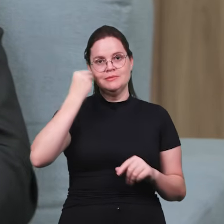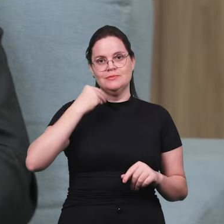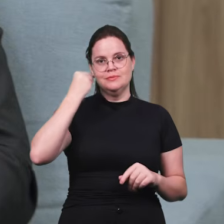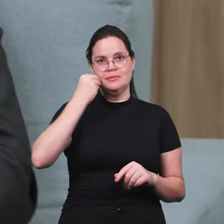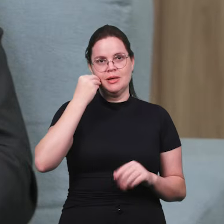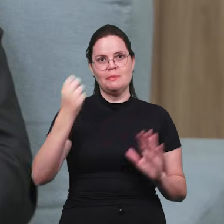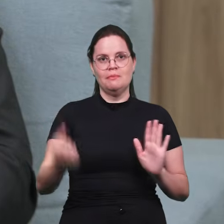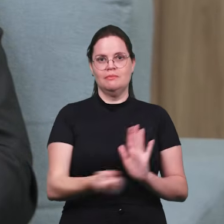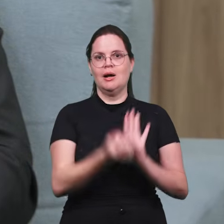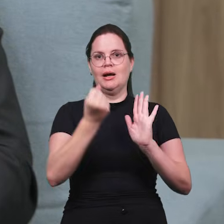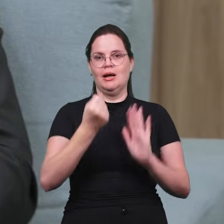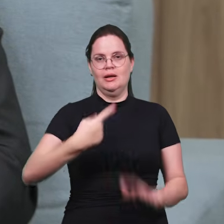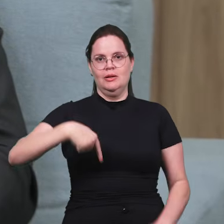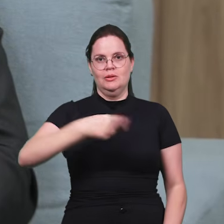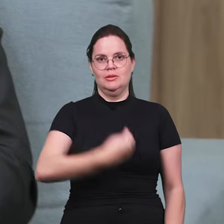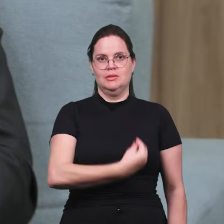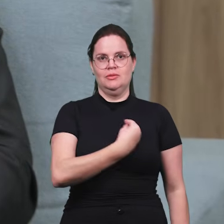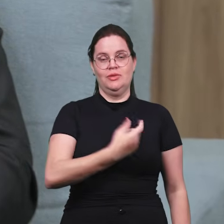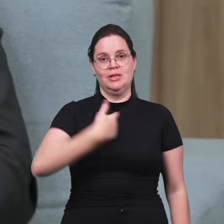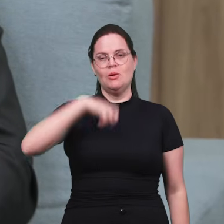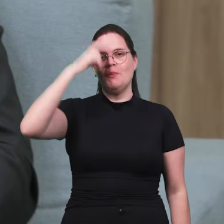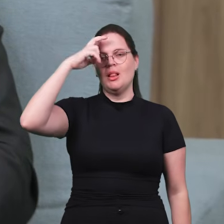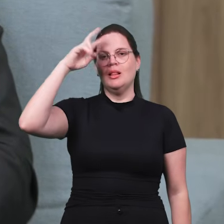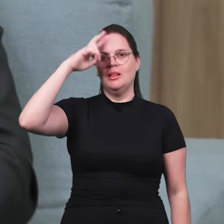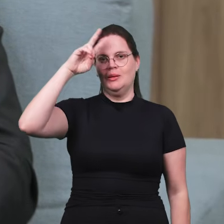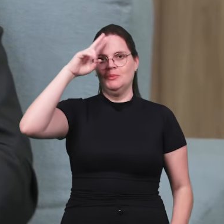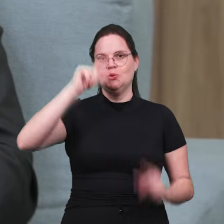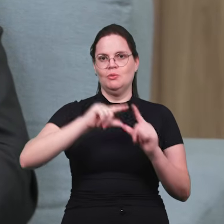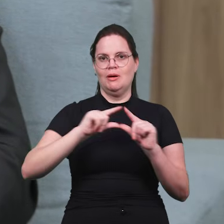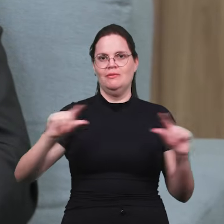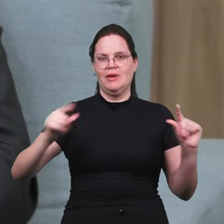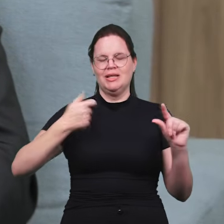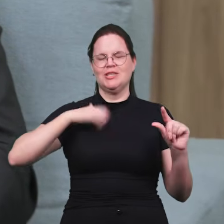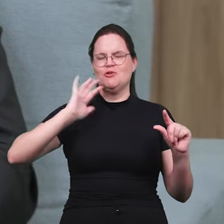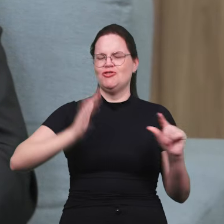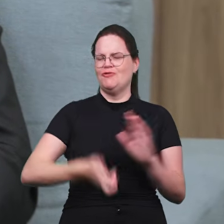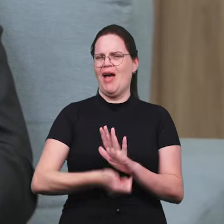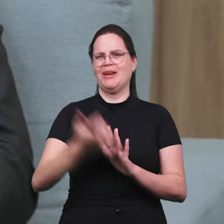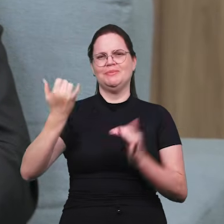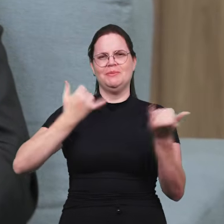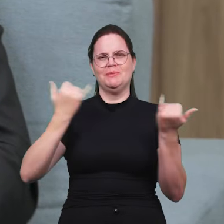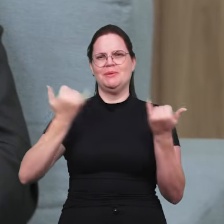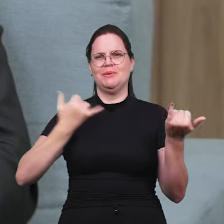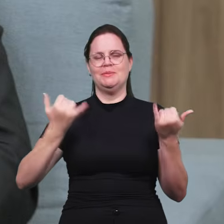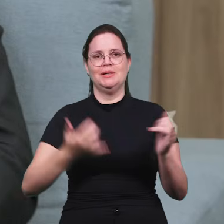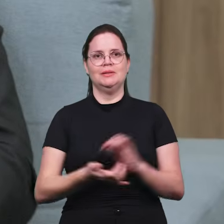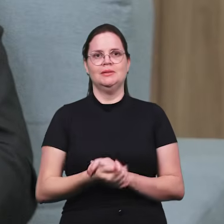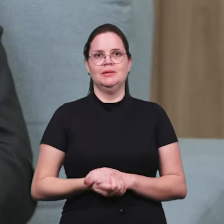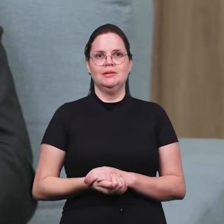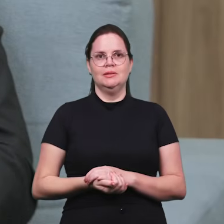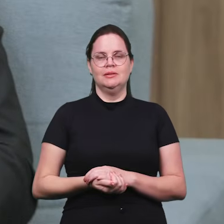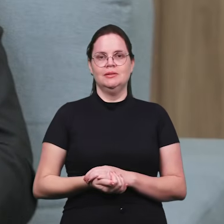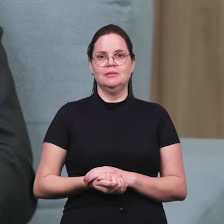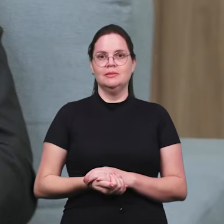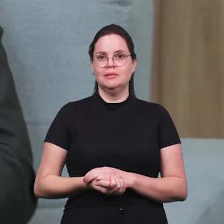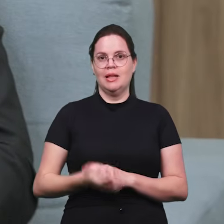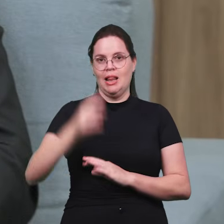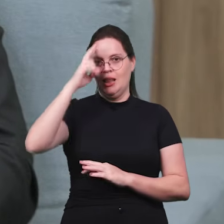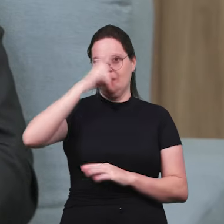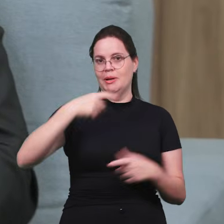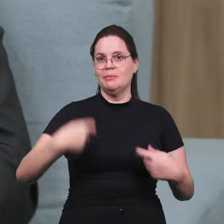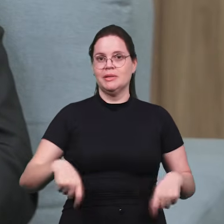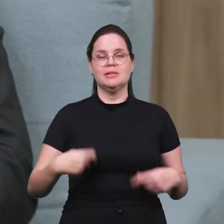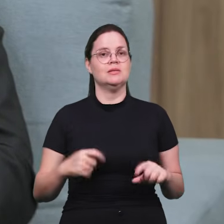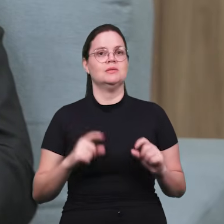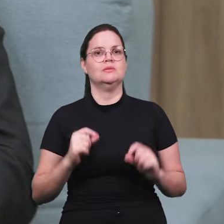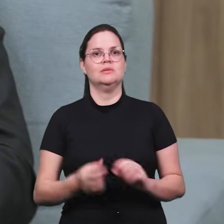espiritual que marcaram a nossa vida, e eu me recordo de uma frase que eu já ouvi muitas vezes e que nós não podemos nos esquecer dela,